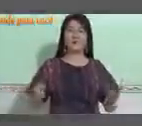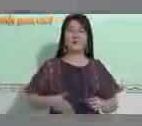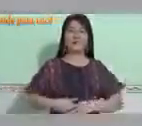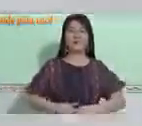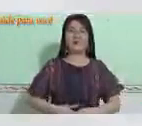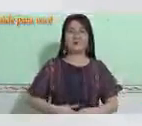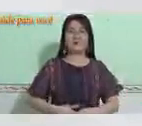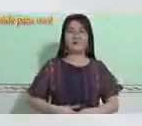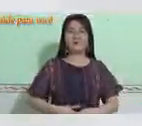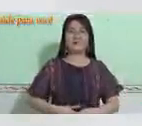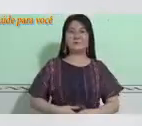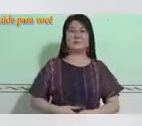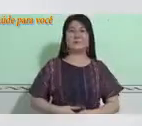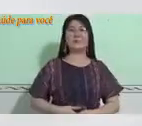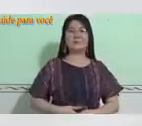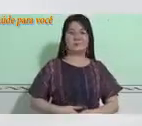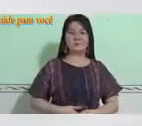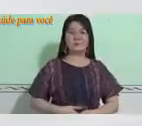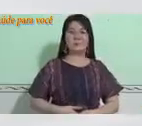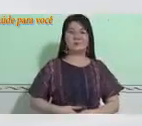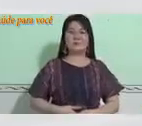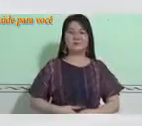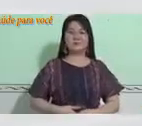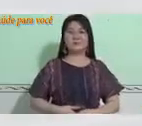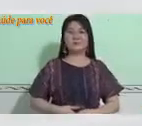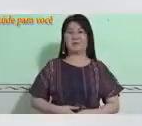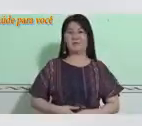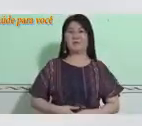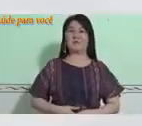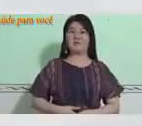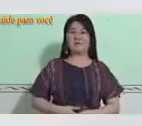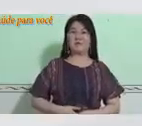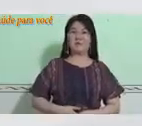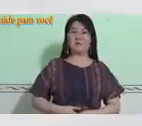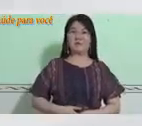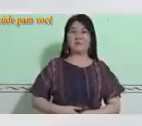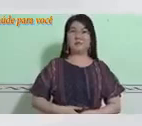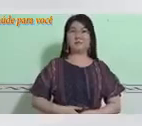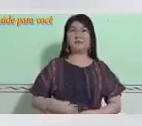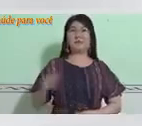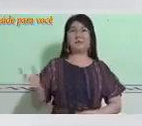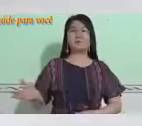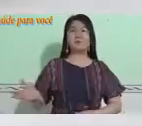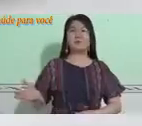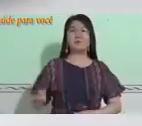realização de outros exames para que seja identificada a causa e seja iniciado o tratamento.